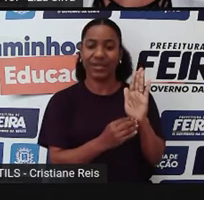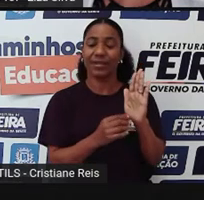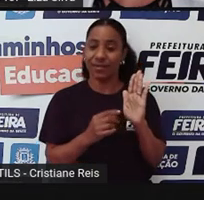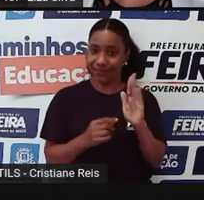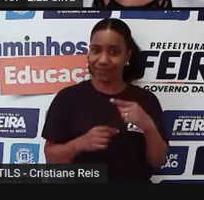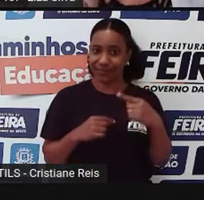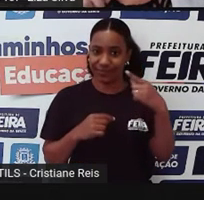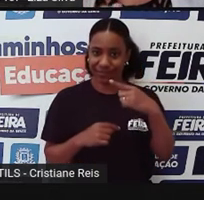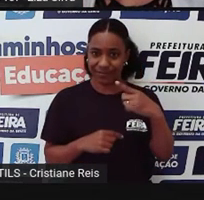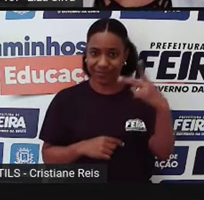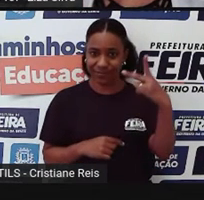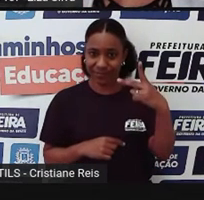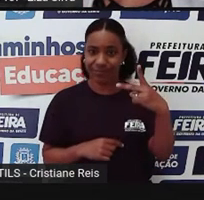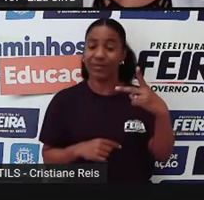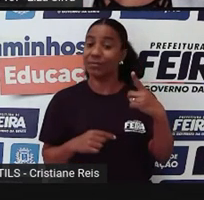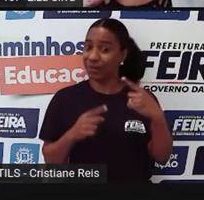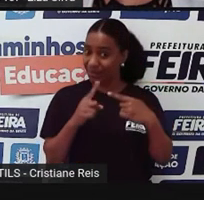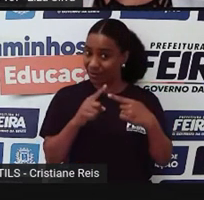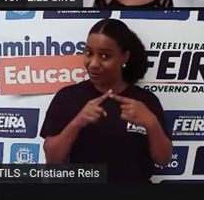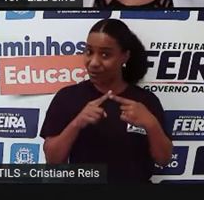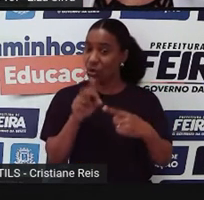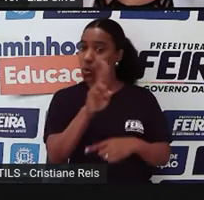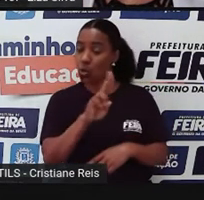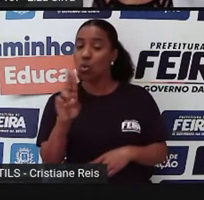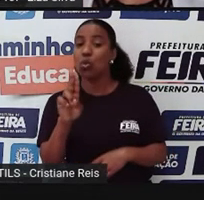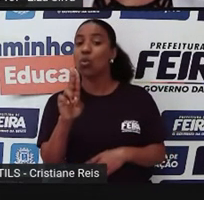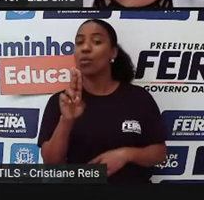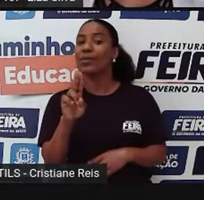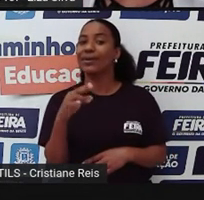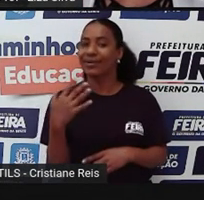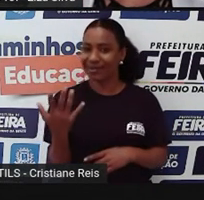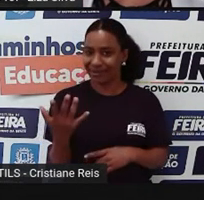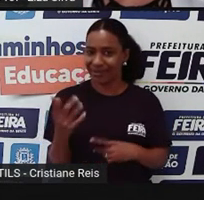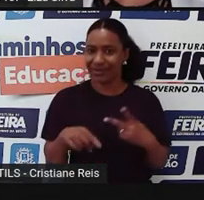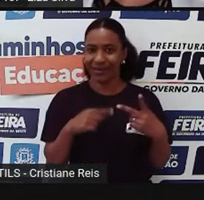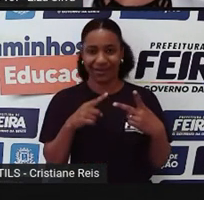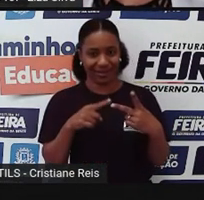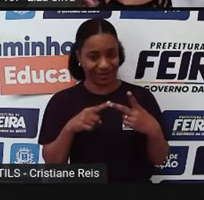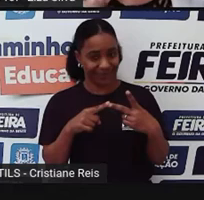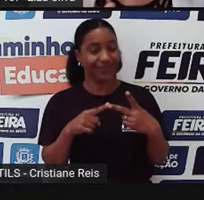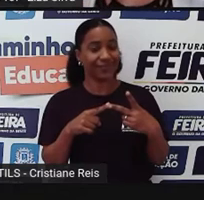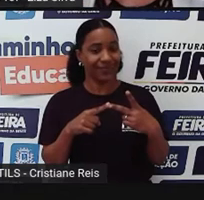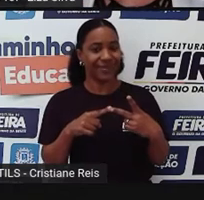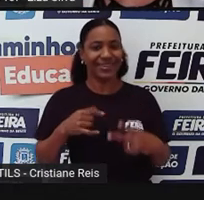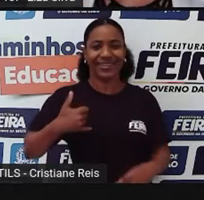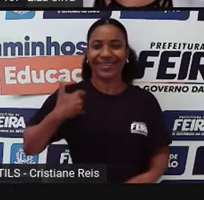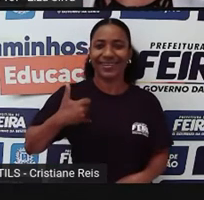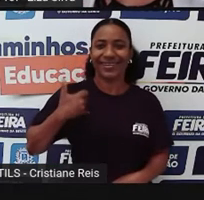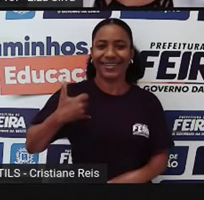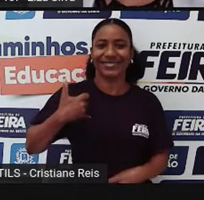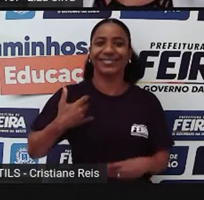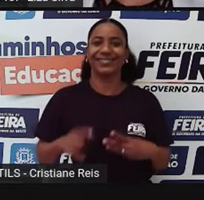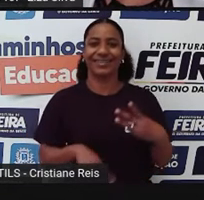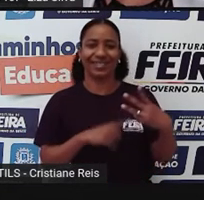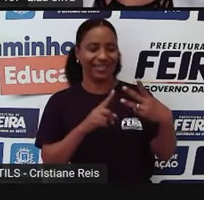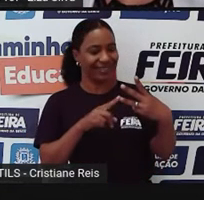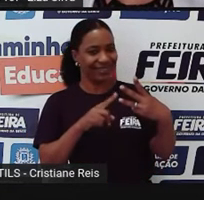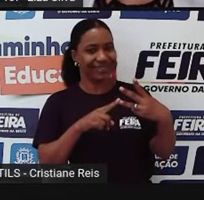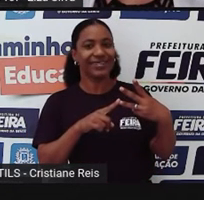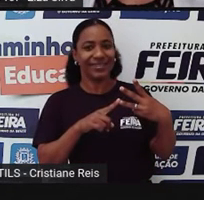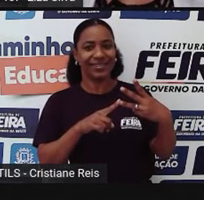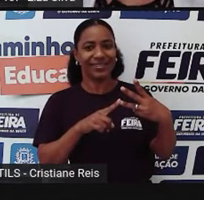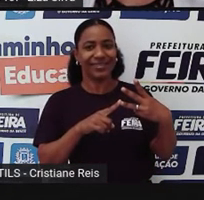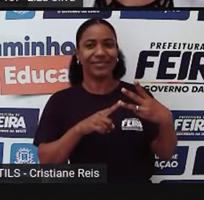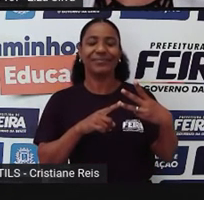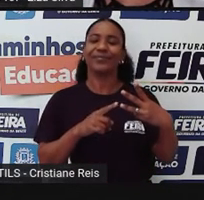name o seu nome não curtiu ou diário sua idade Não Vou destruir